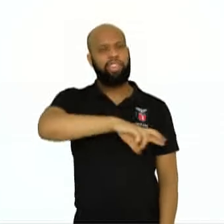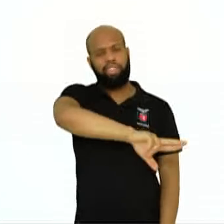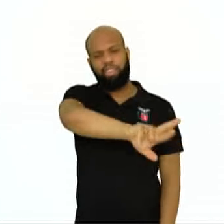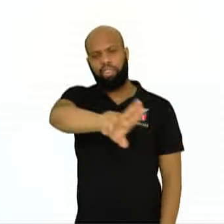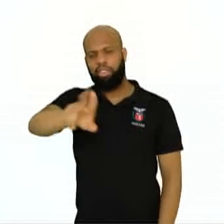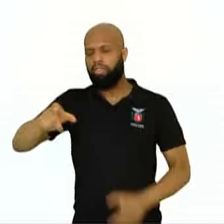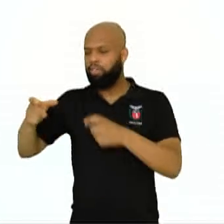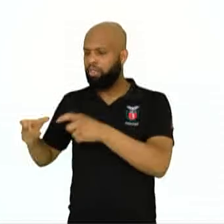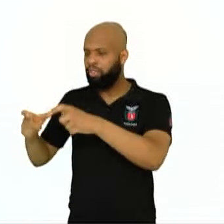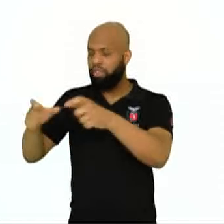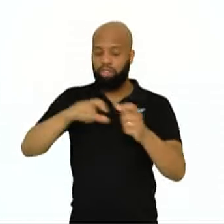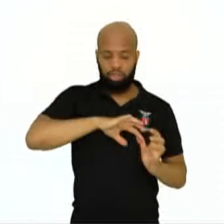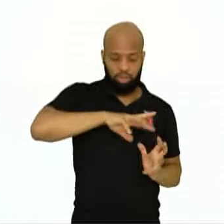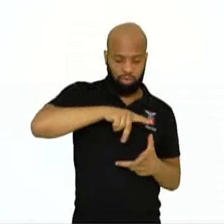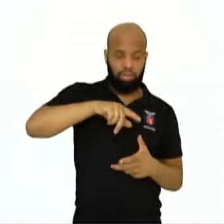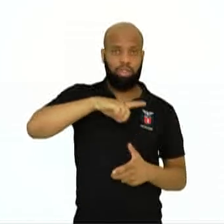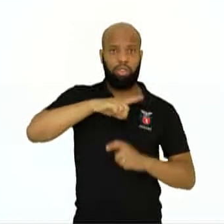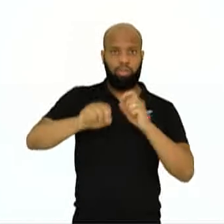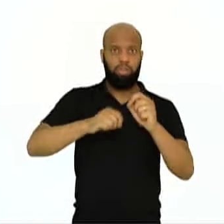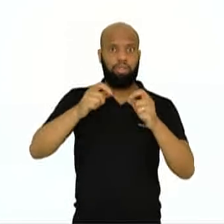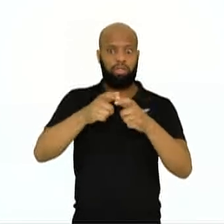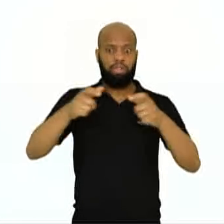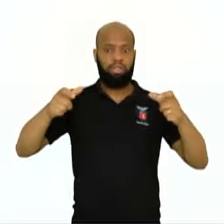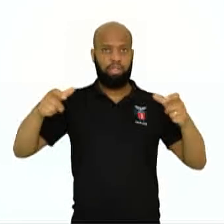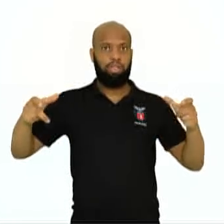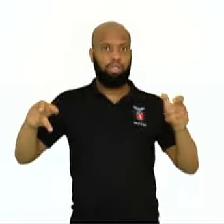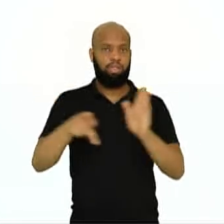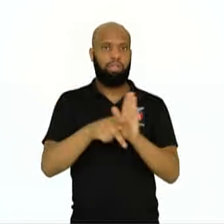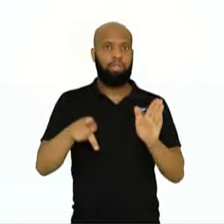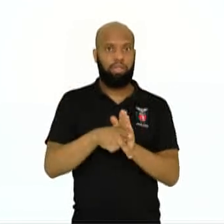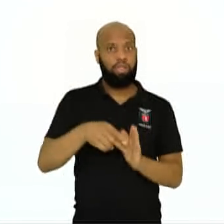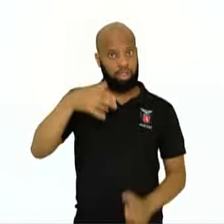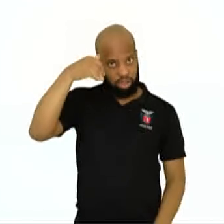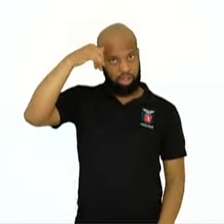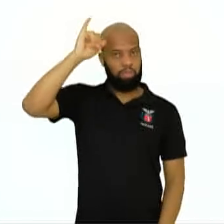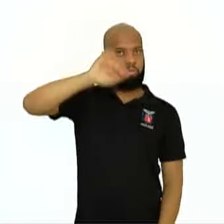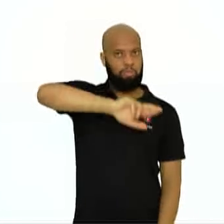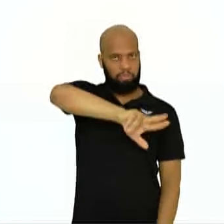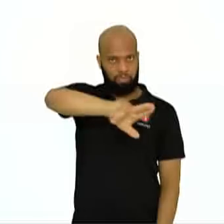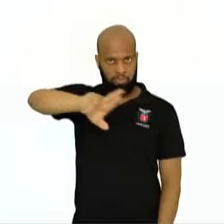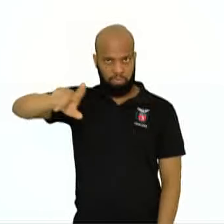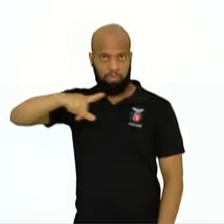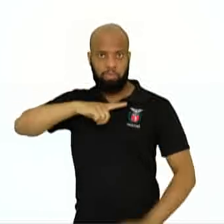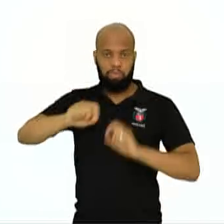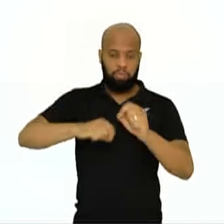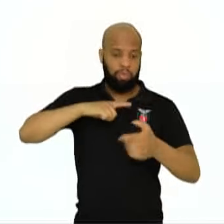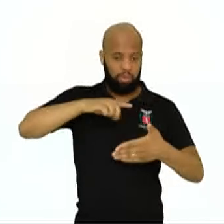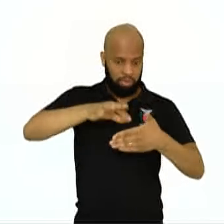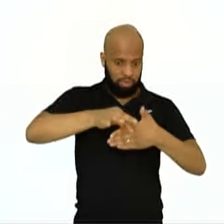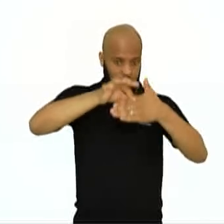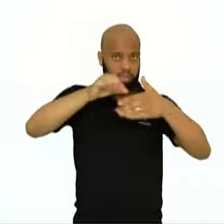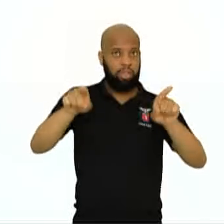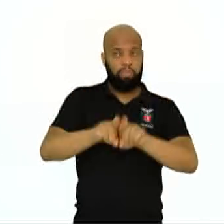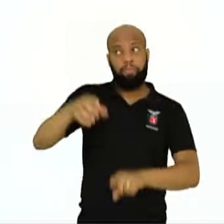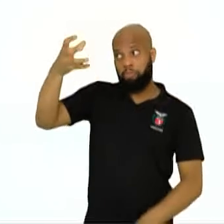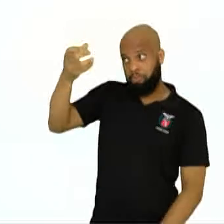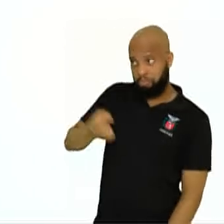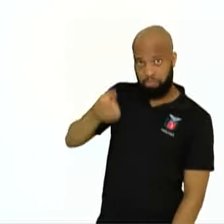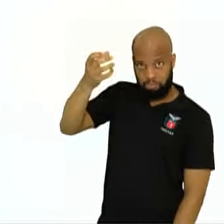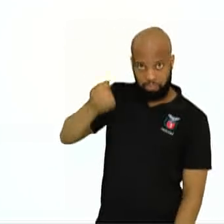locais do mundo, existe uma grande quantidade de rebanhos de animais, os quais fornecem carne e leite, por